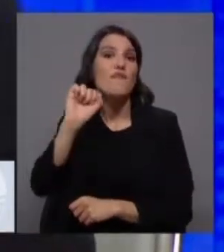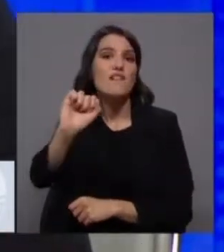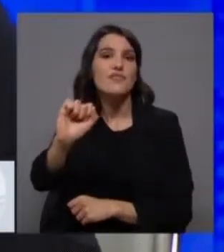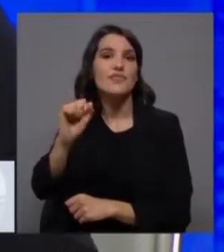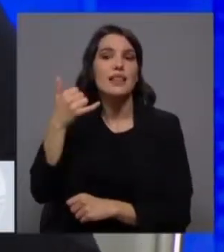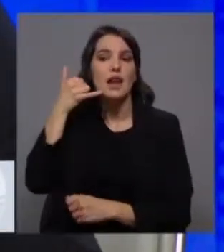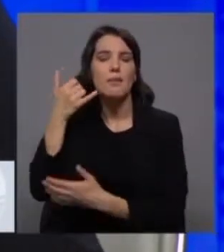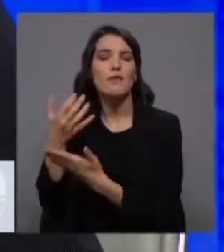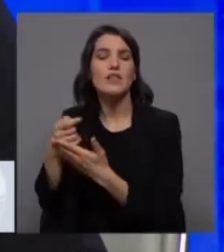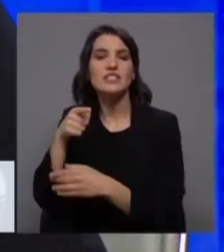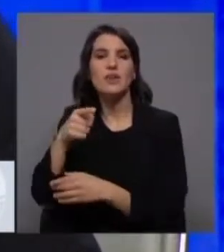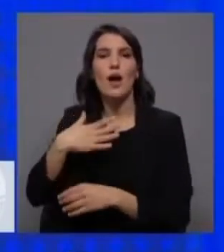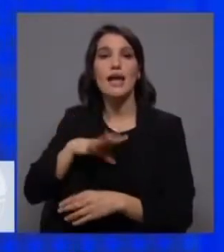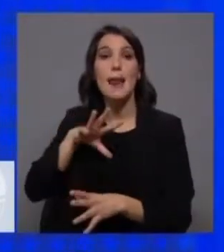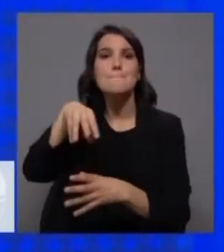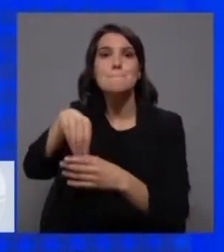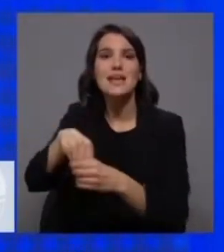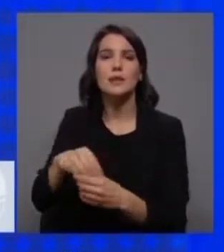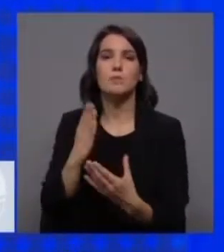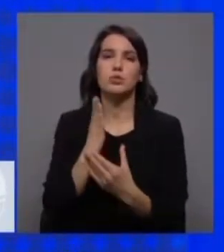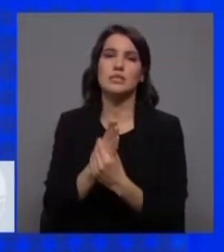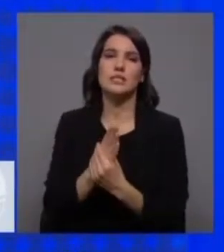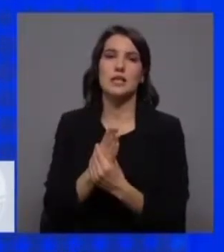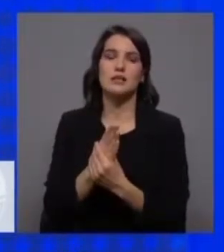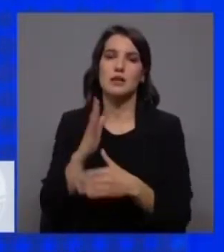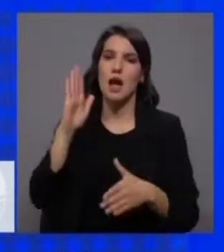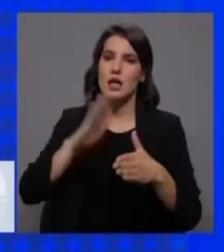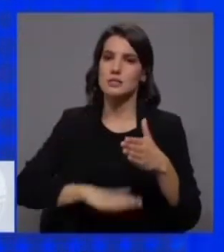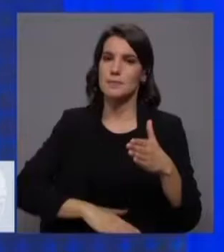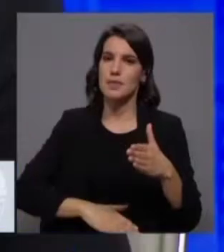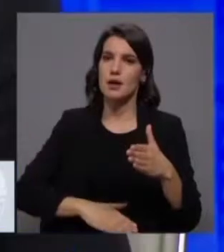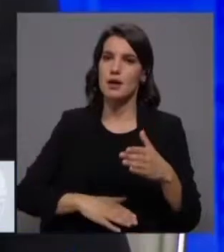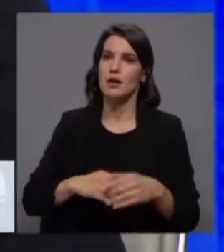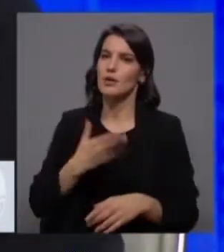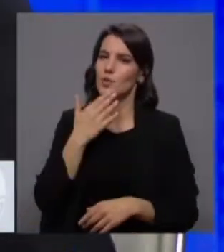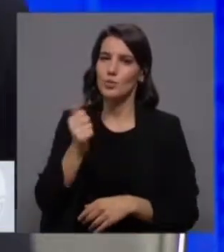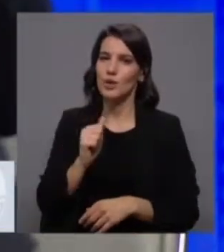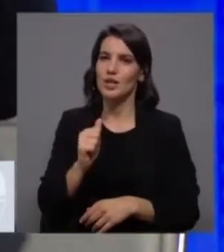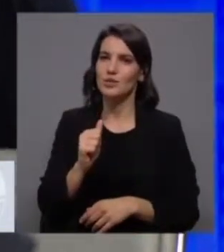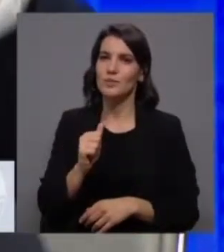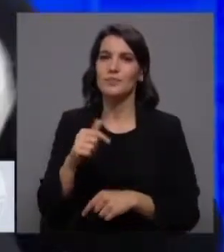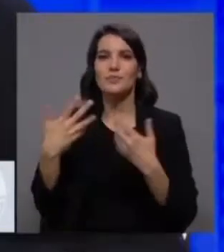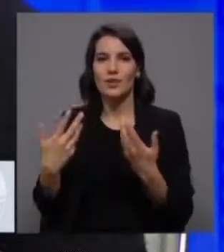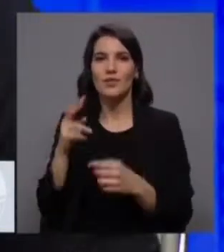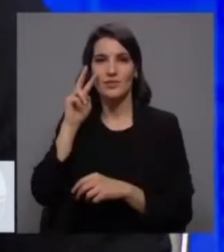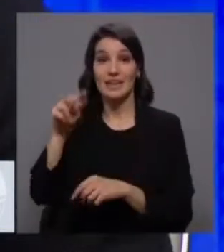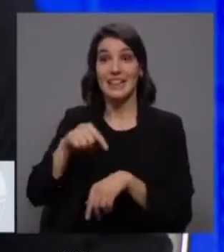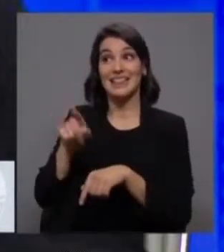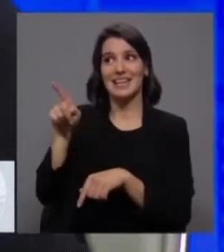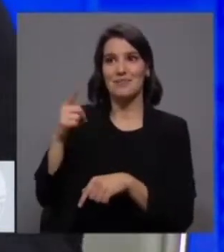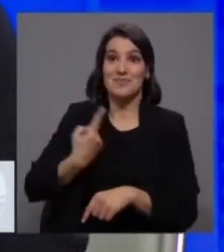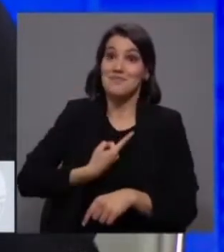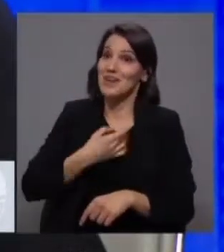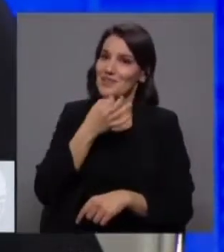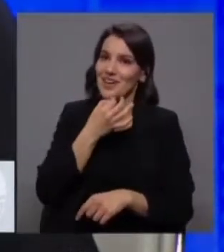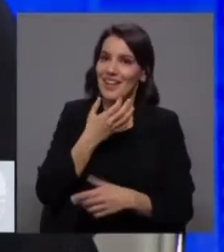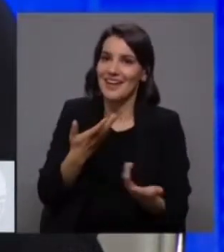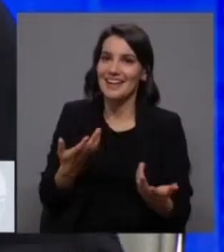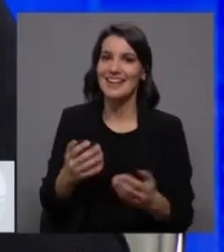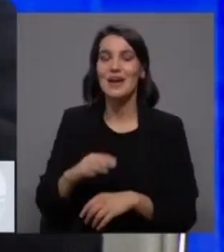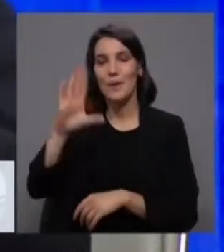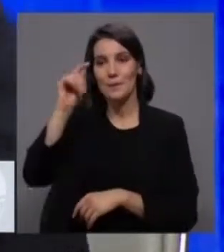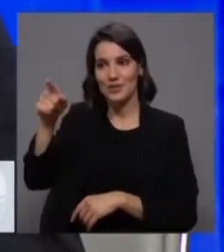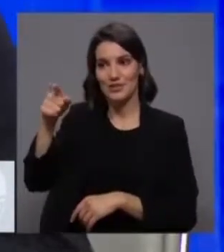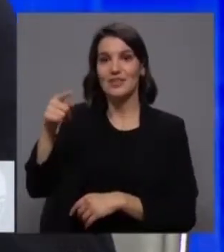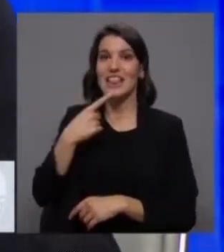a tentar interferir no processo Casa Pia, e isso não é muito bonito. Também foi o mesmo Primeiro-Ministro que disse, eu sei que agora é penoso, estão a olhar para o tempo e eu tenho que falar, o mesmo Primeiro-Ministro que